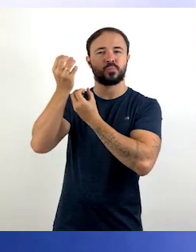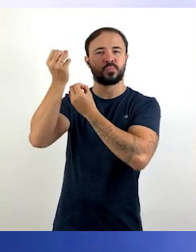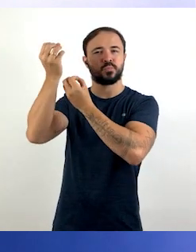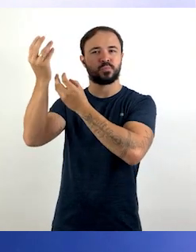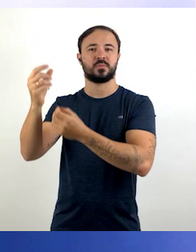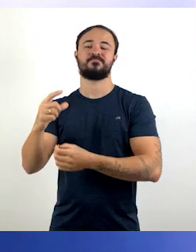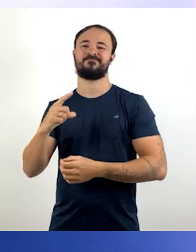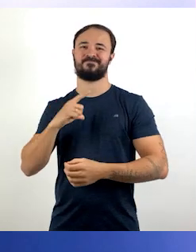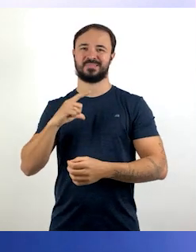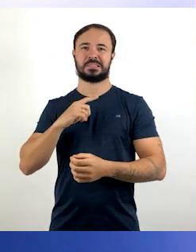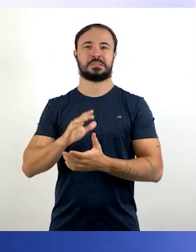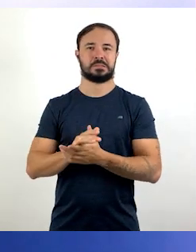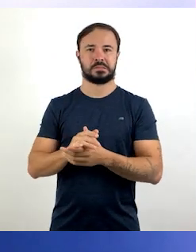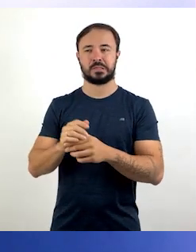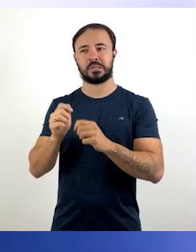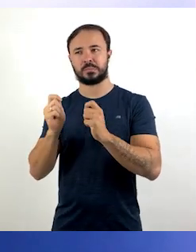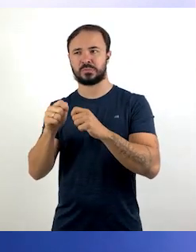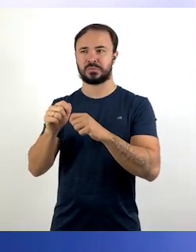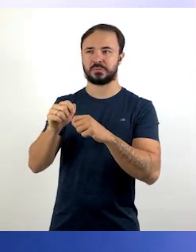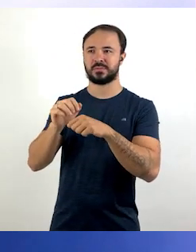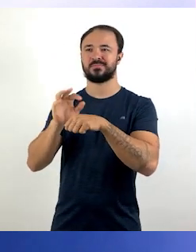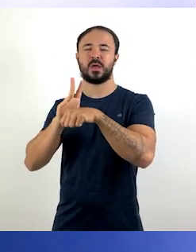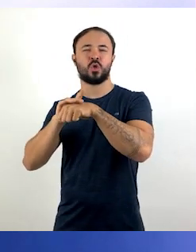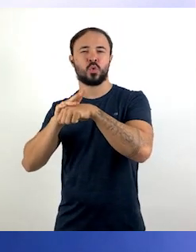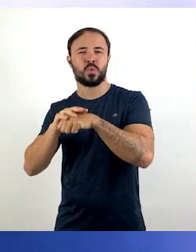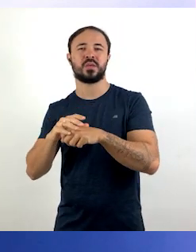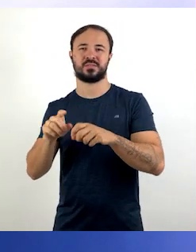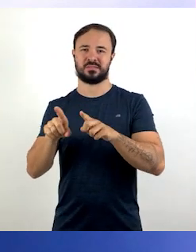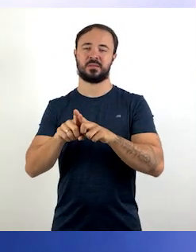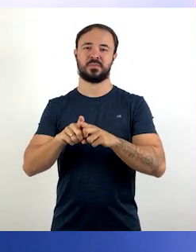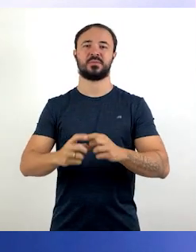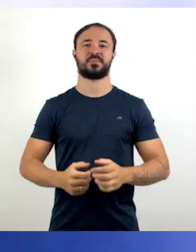muitas doenças, prejudicial às cidades.